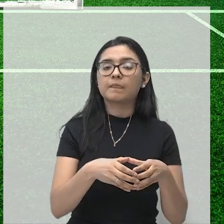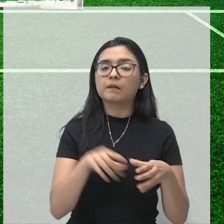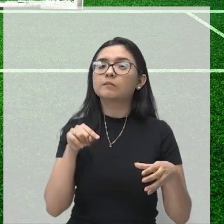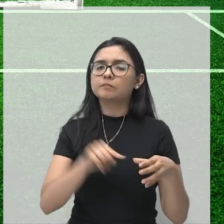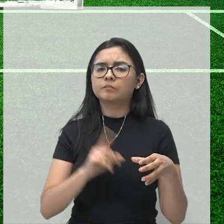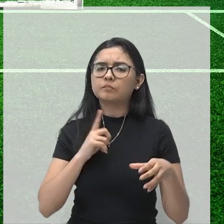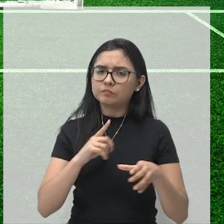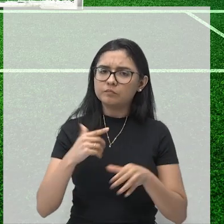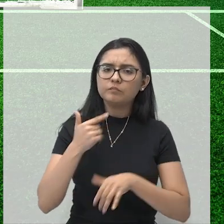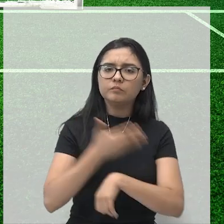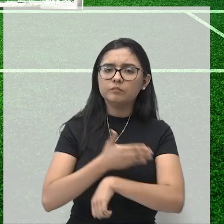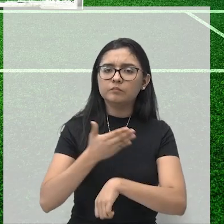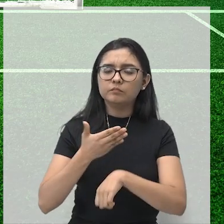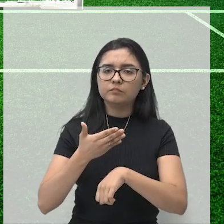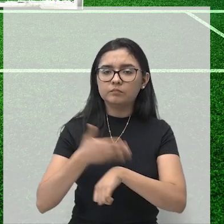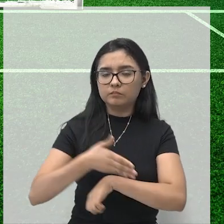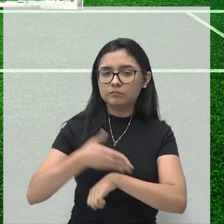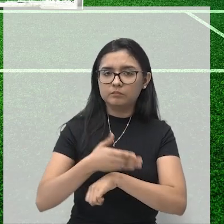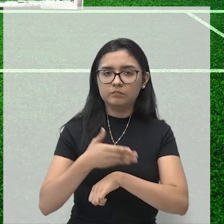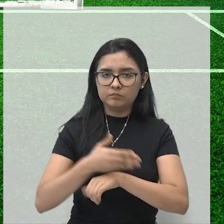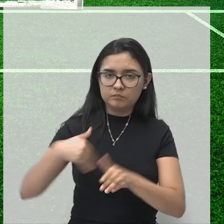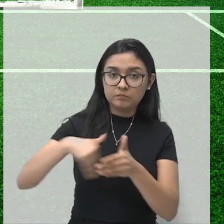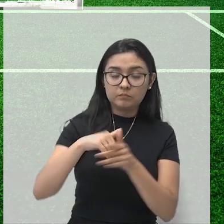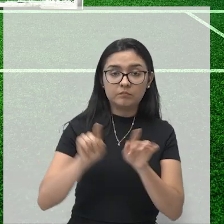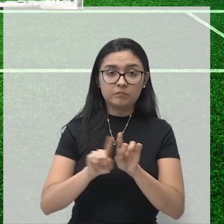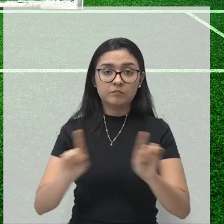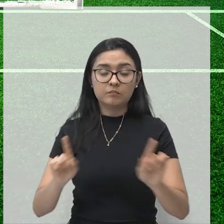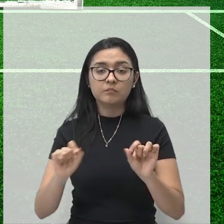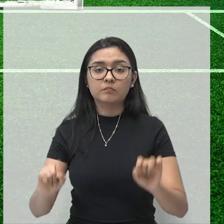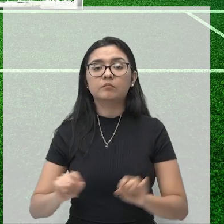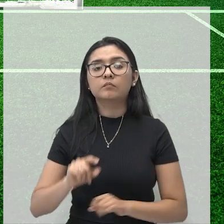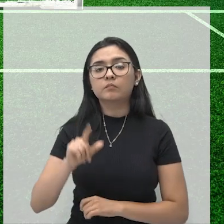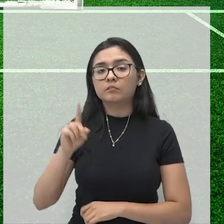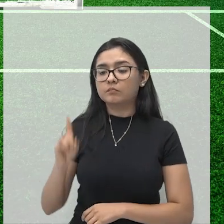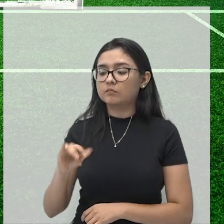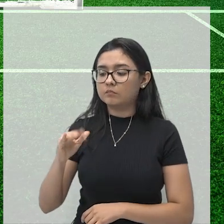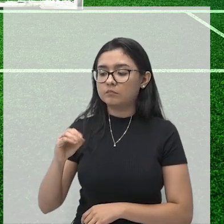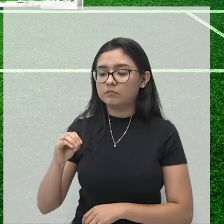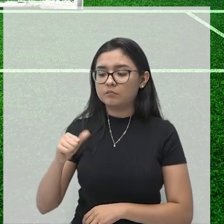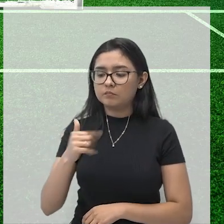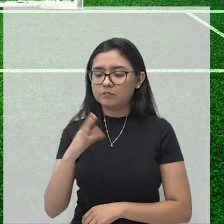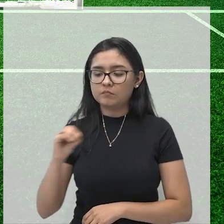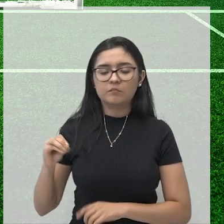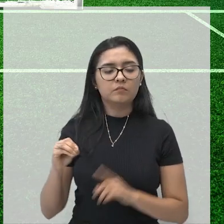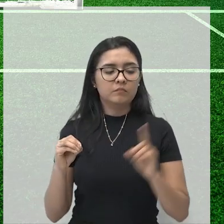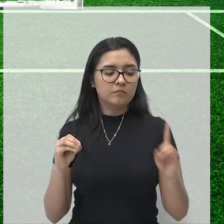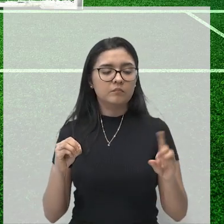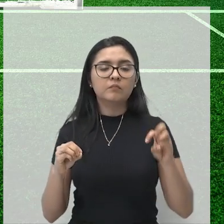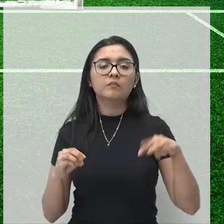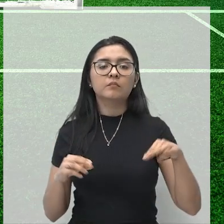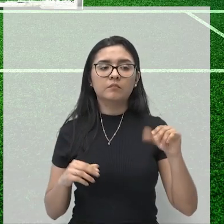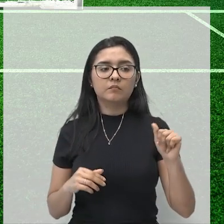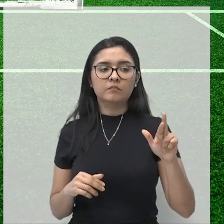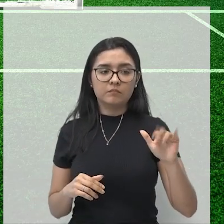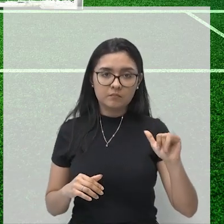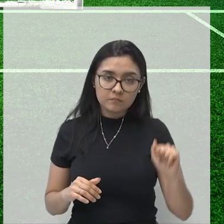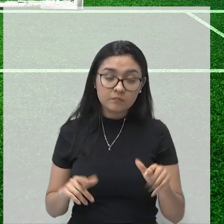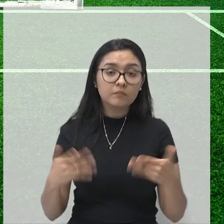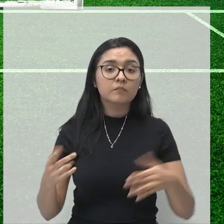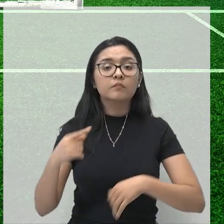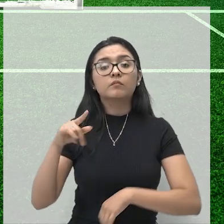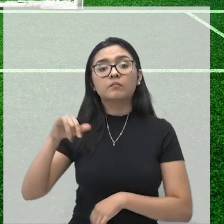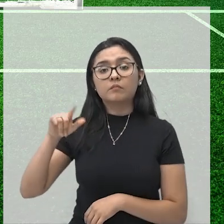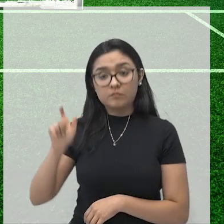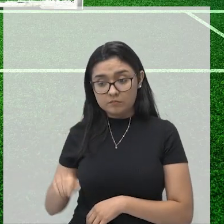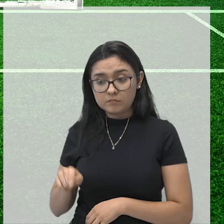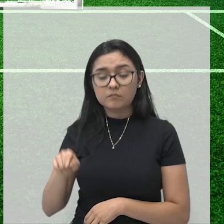todo jogando ali naquele momento. Mas os personagens são João e Maria. João, no momento que o